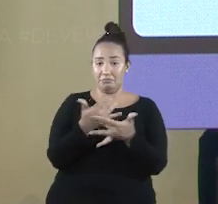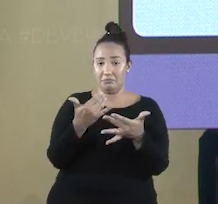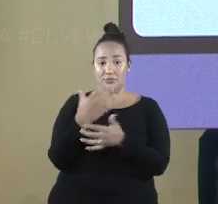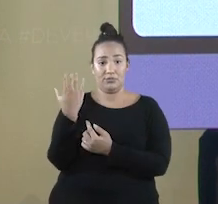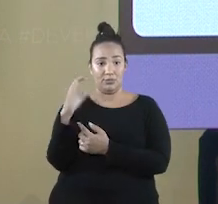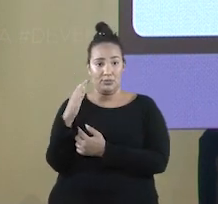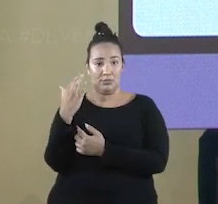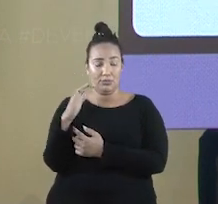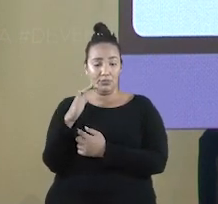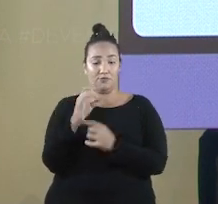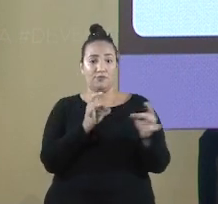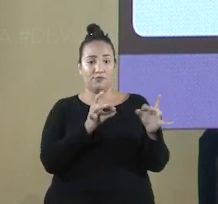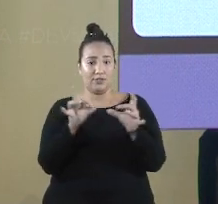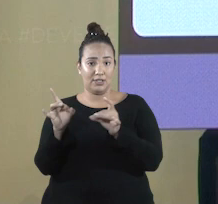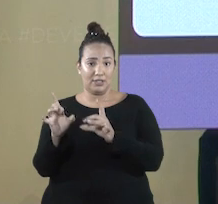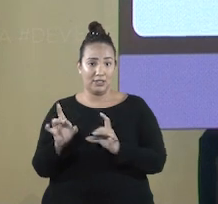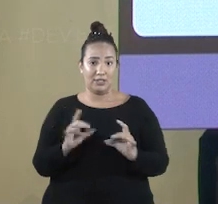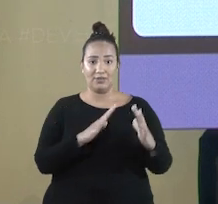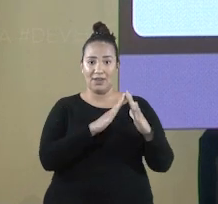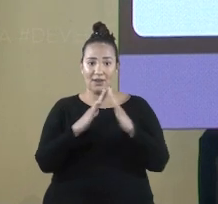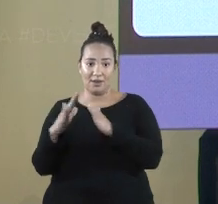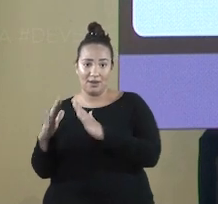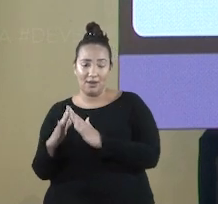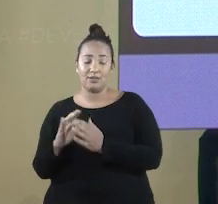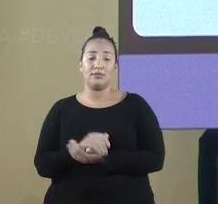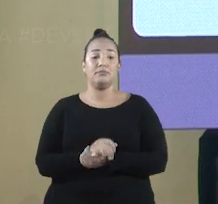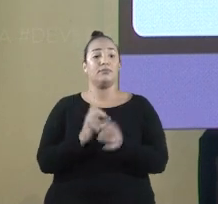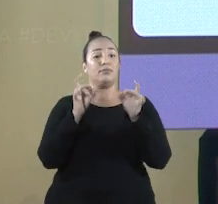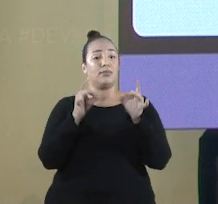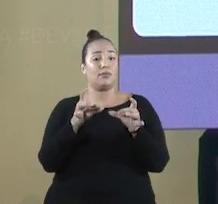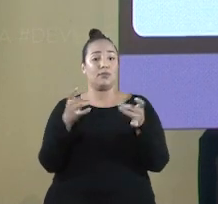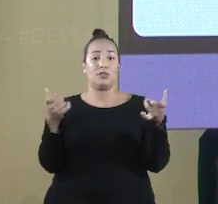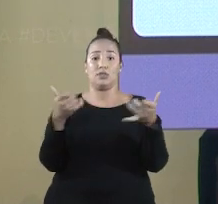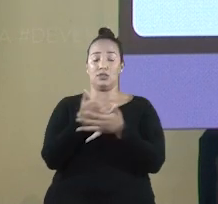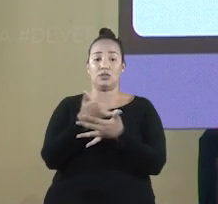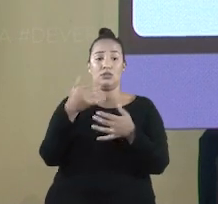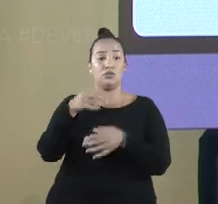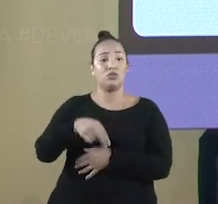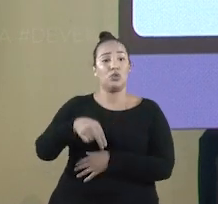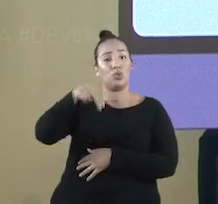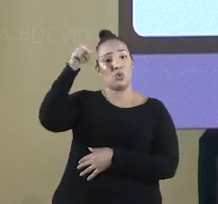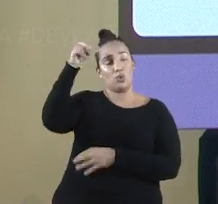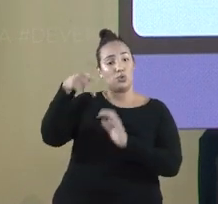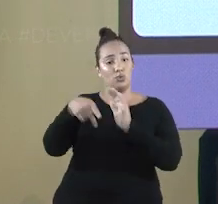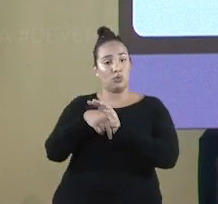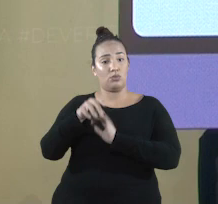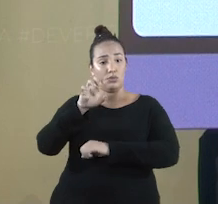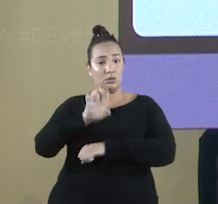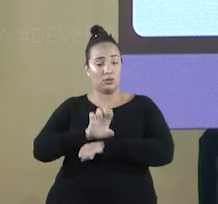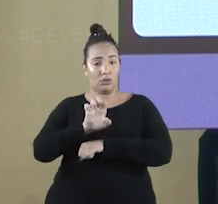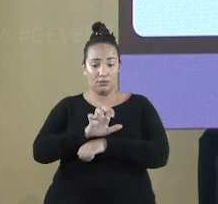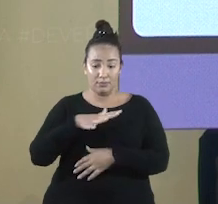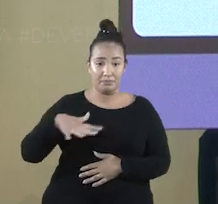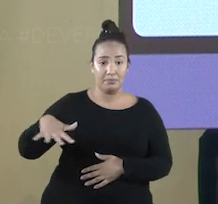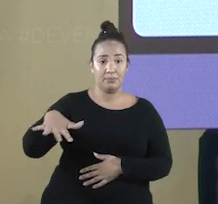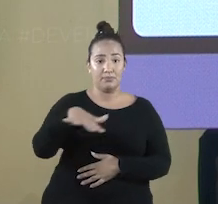de Cariacica e está vendendo na cidade de São Mateus, que fica ao norte do estado, um terreno